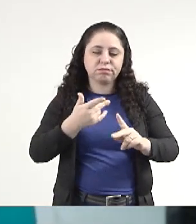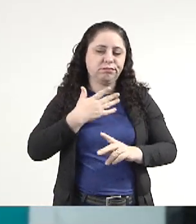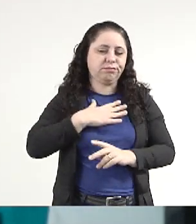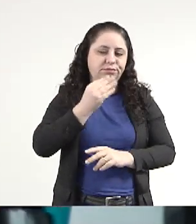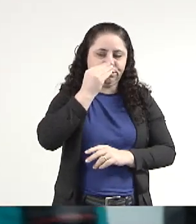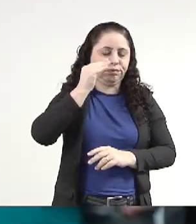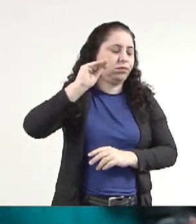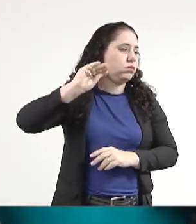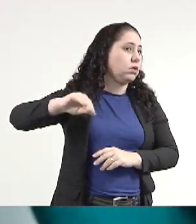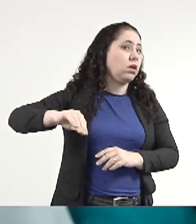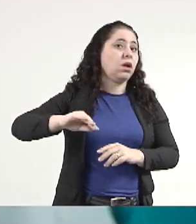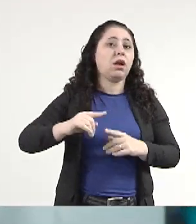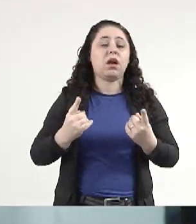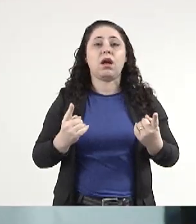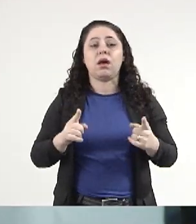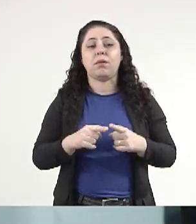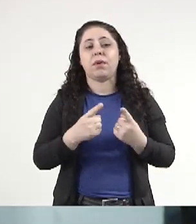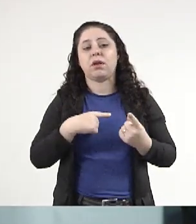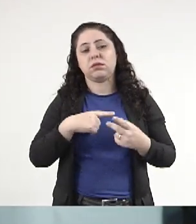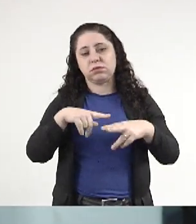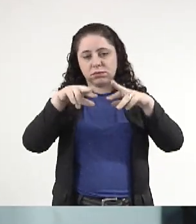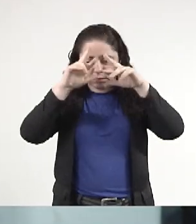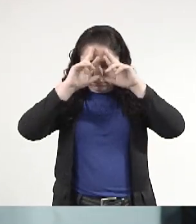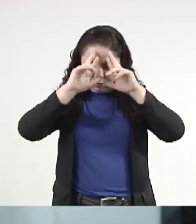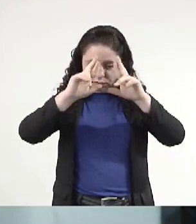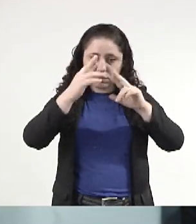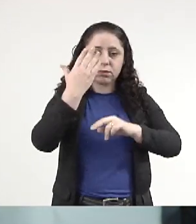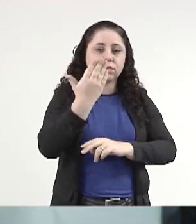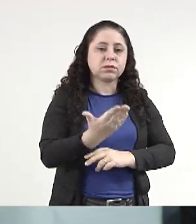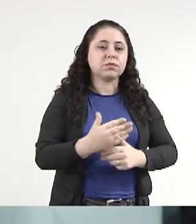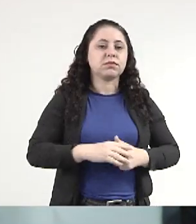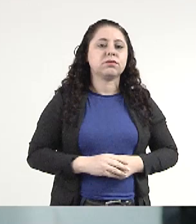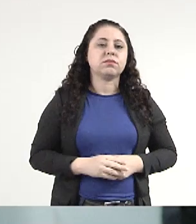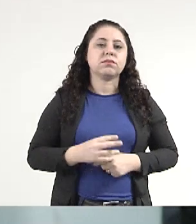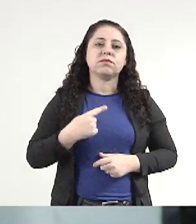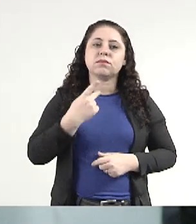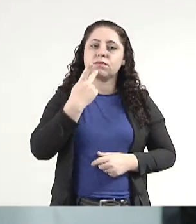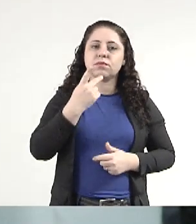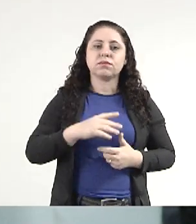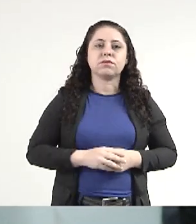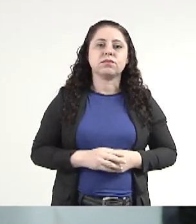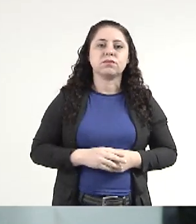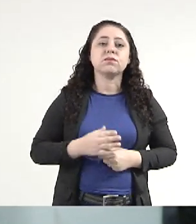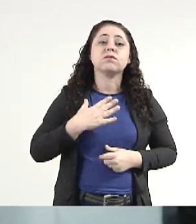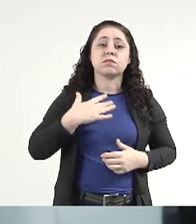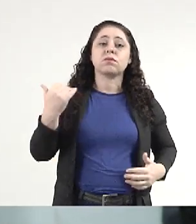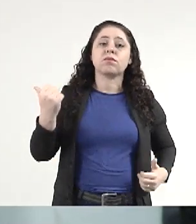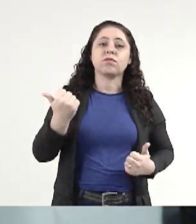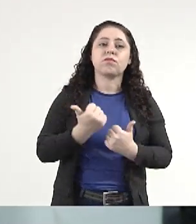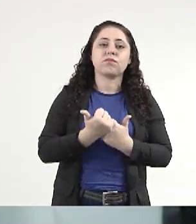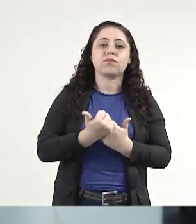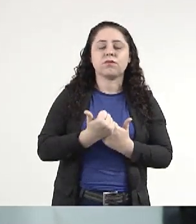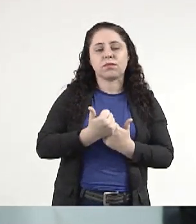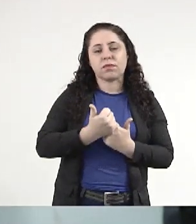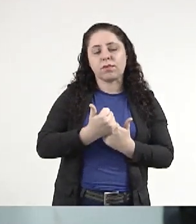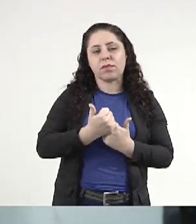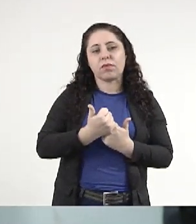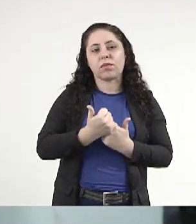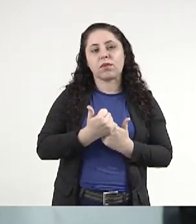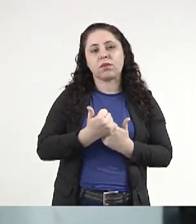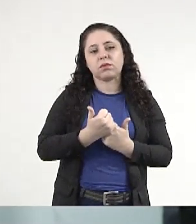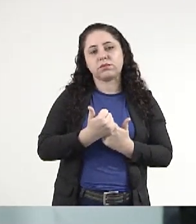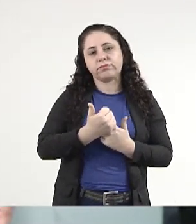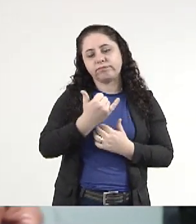Mato Grosso do Sul. E por esse respeito a Vossa Excelência, eu deixo aqui patenteado o meu apoio a essa ideia